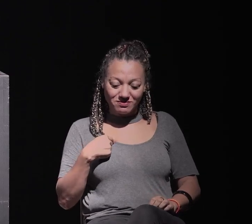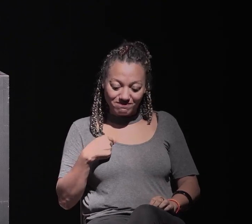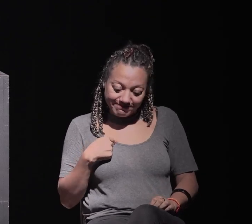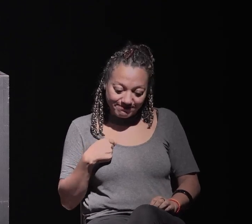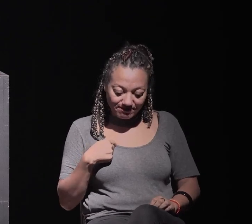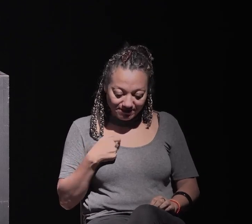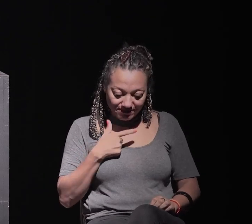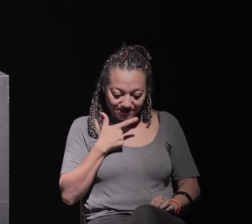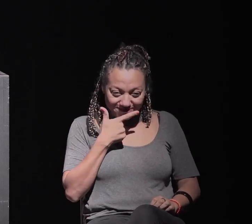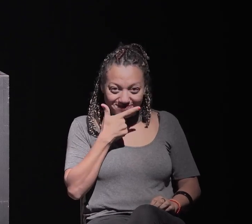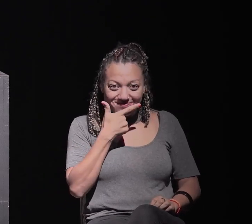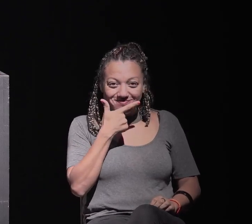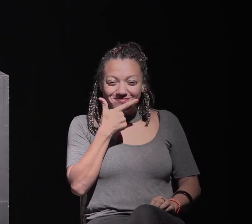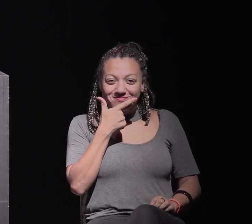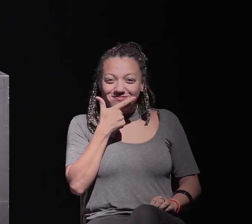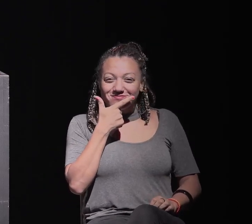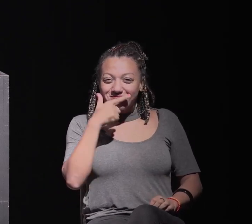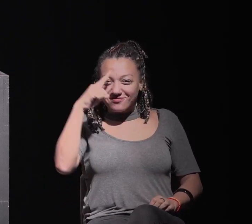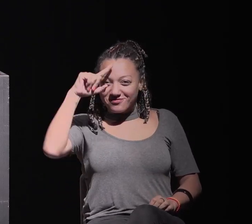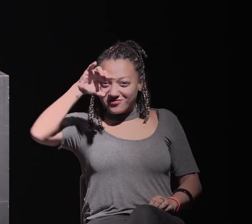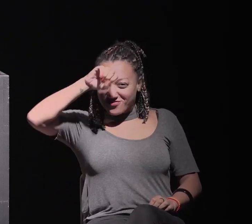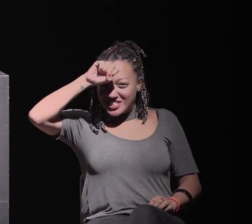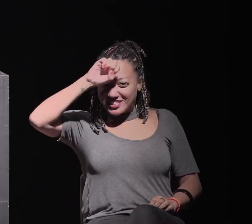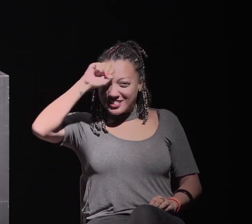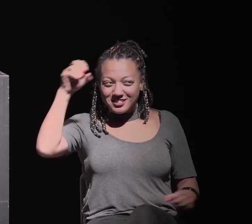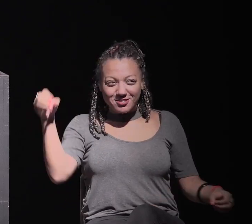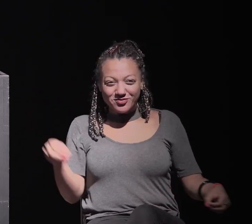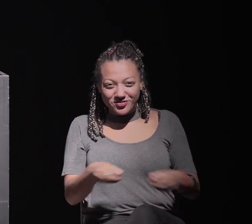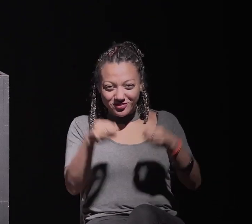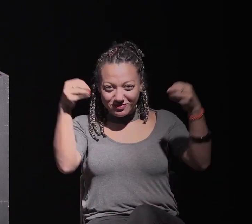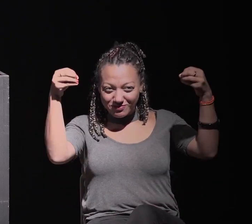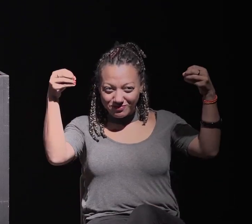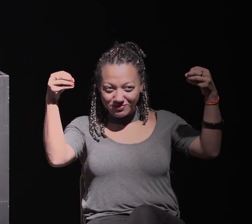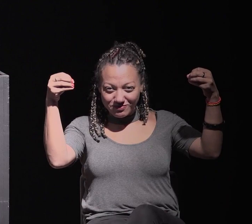sorriso, lindo e satisfeito com aquela vingança.